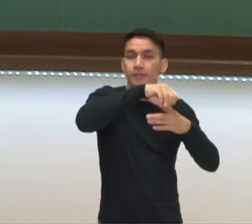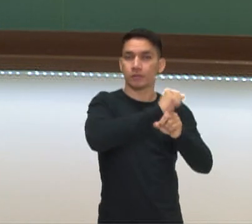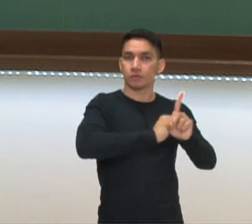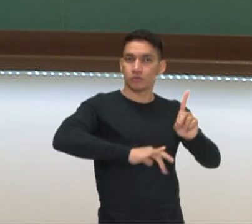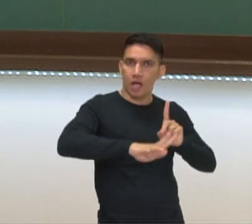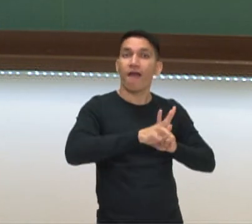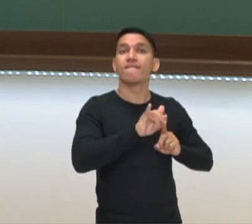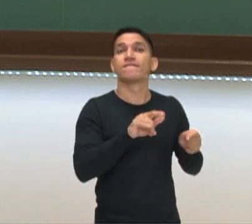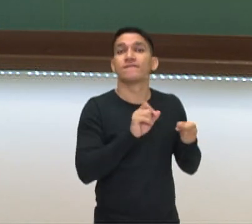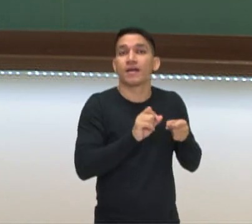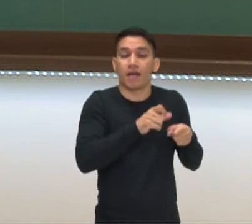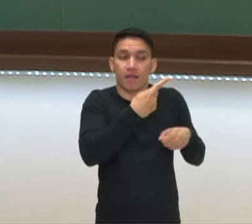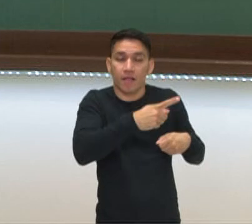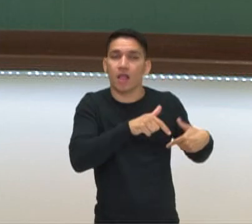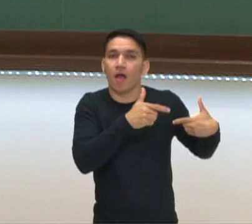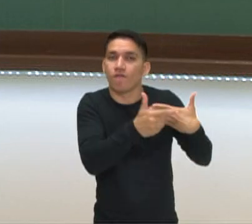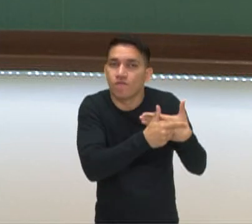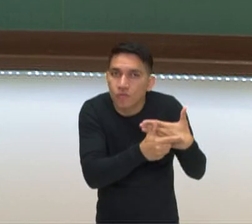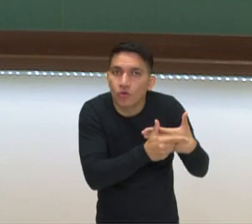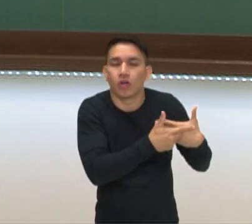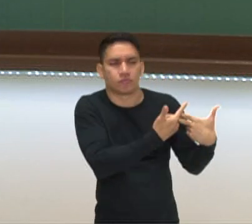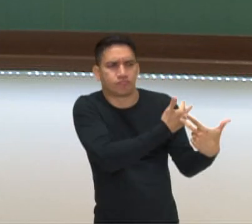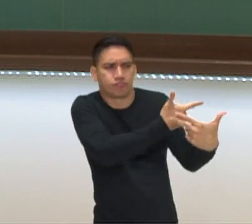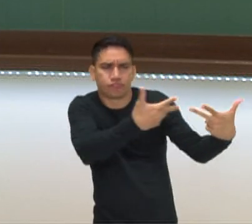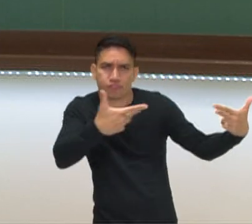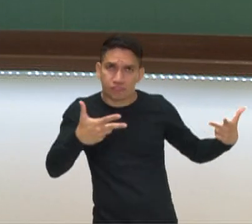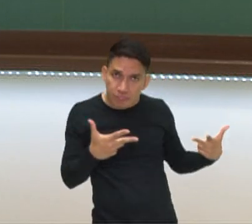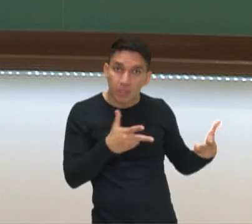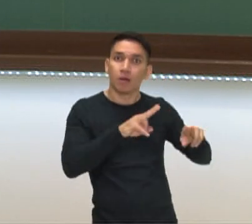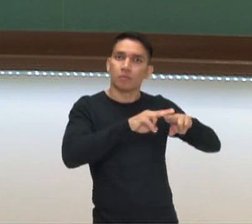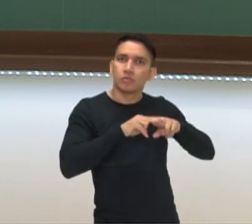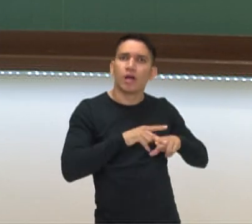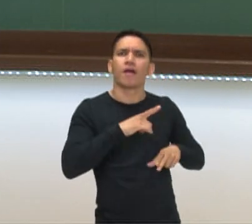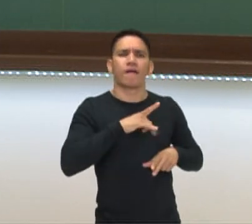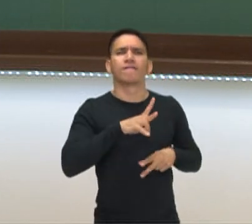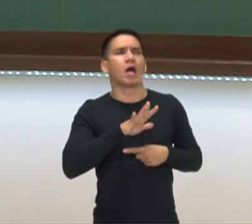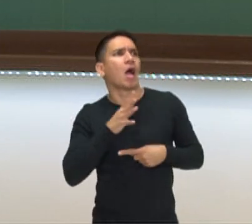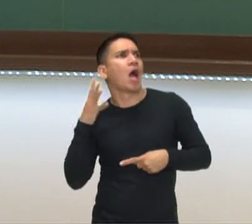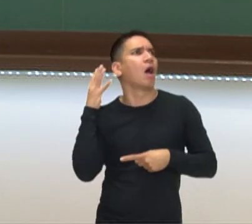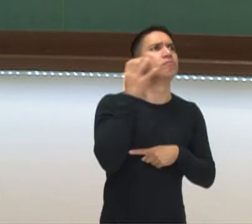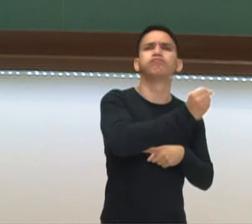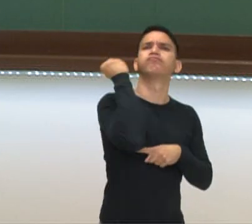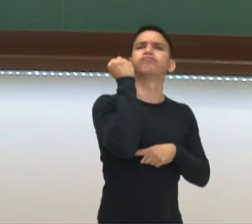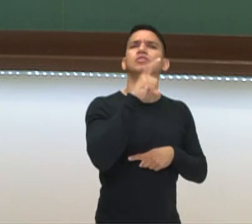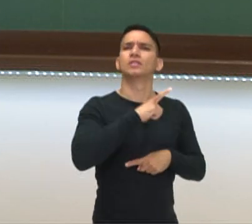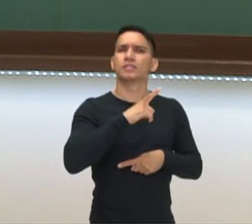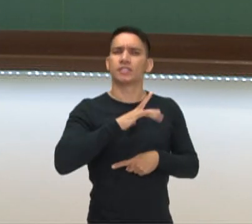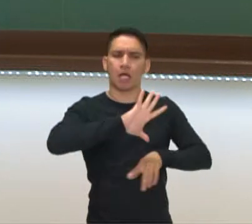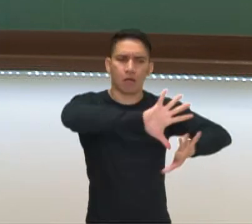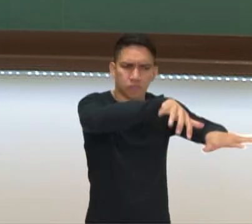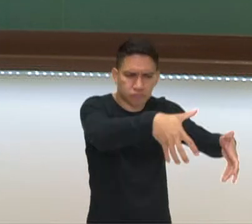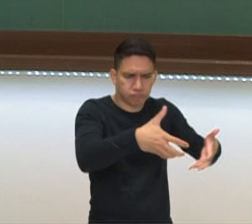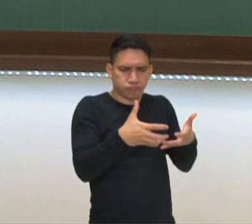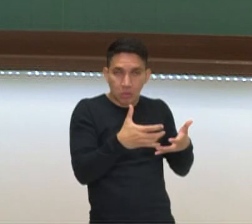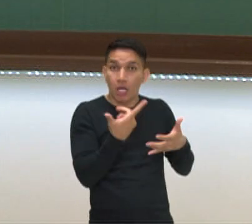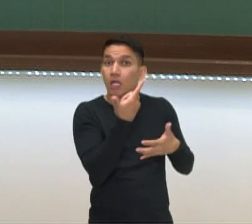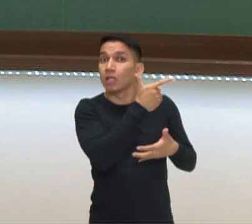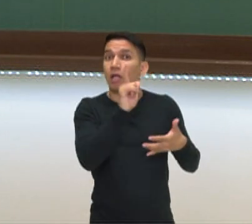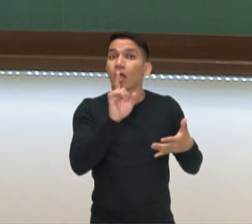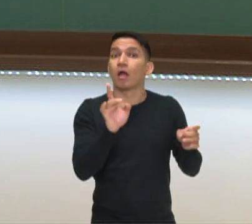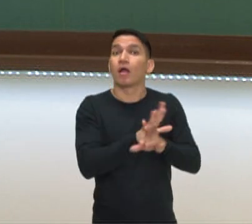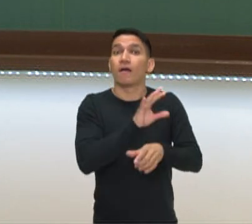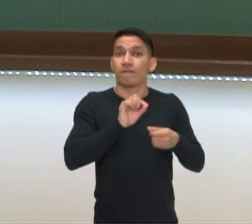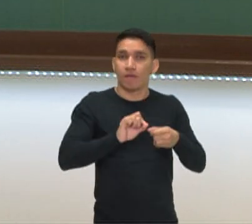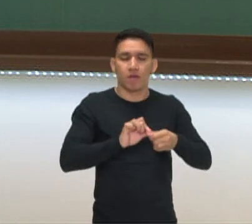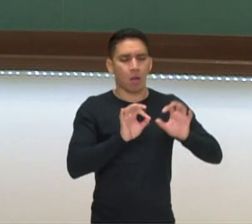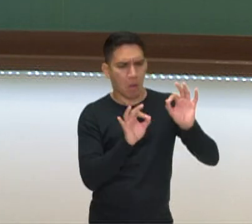vai trabalhar, assim, em torno de várias funções. Então, a gente vai caçar, fazer a nossa caça, a nossa coleta, e depois disso nós vamos fazer um ritual